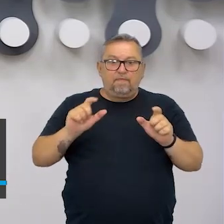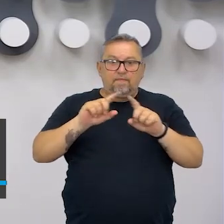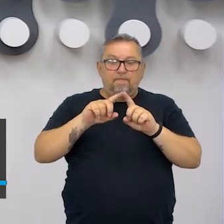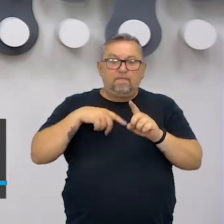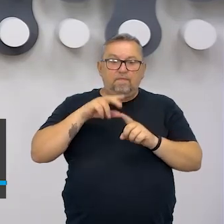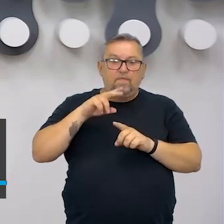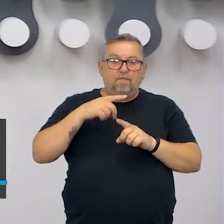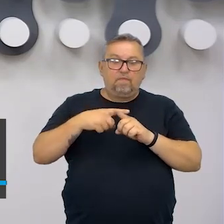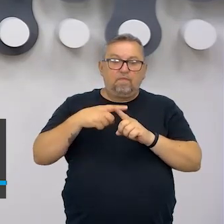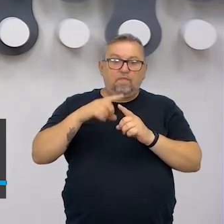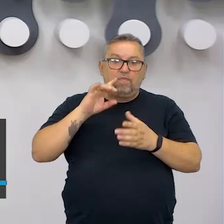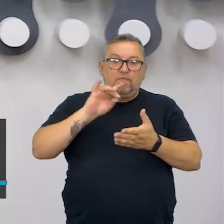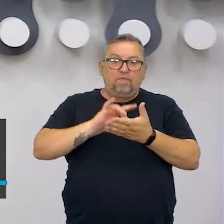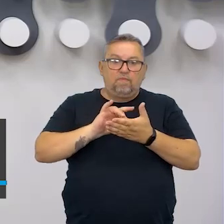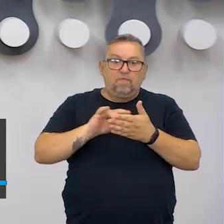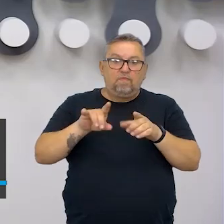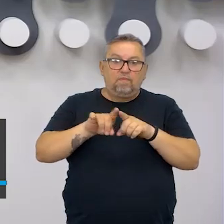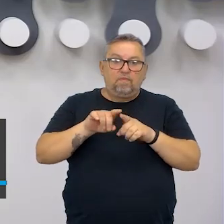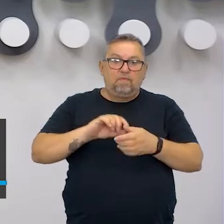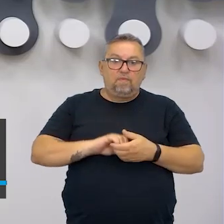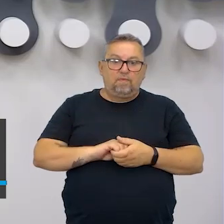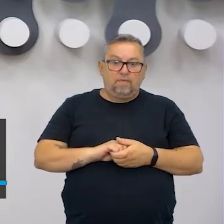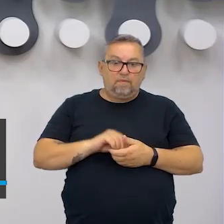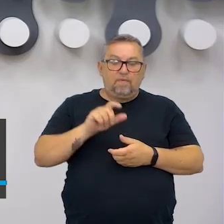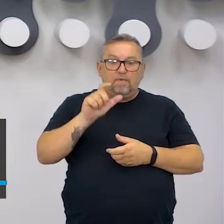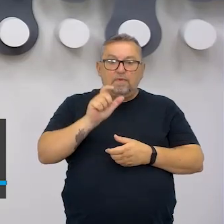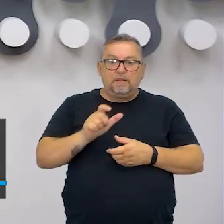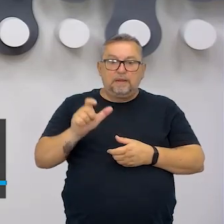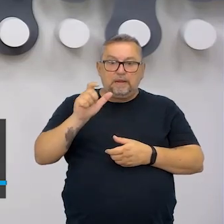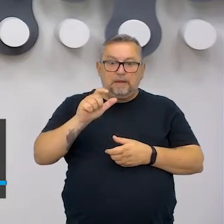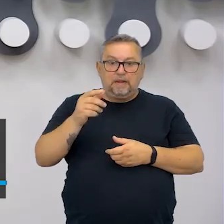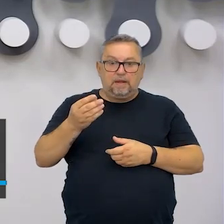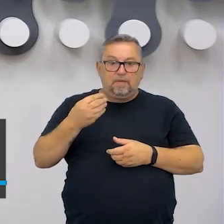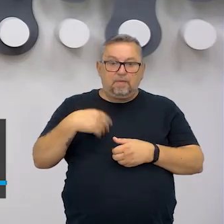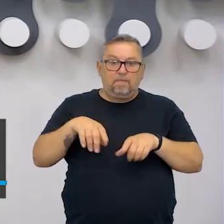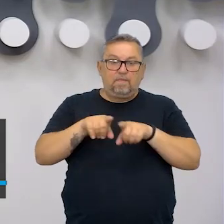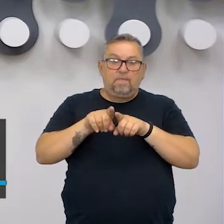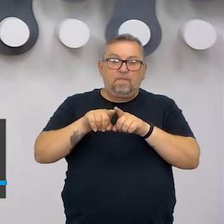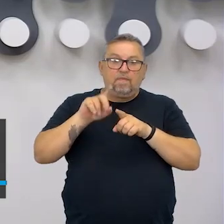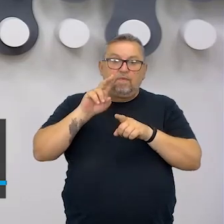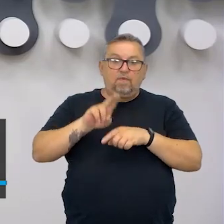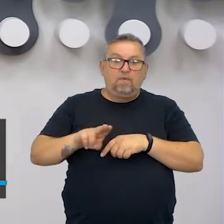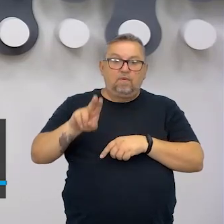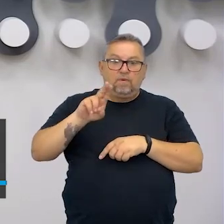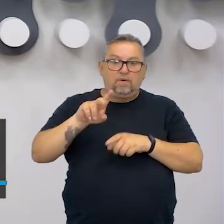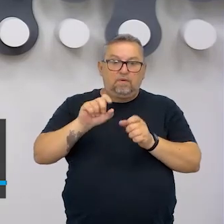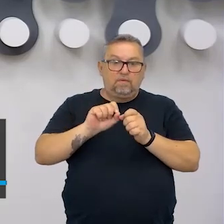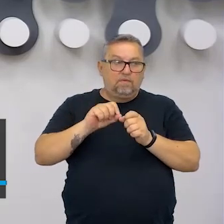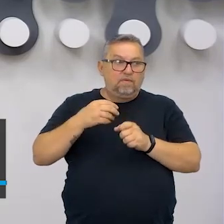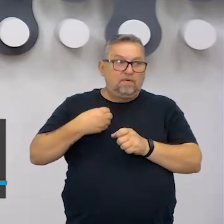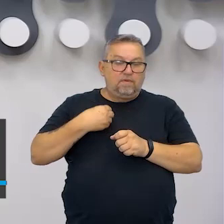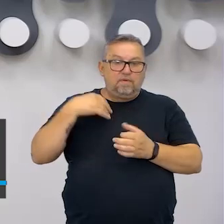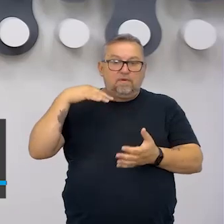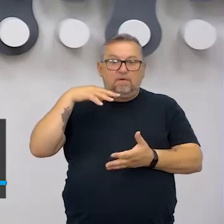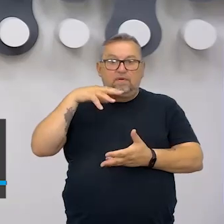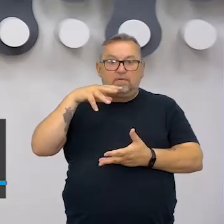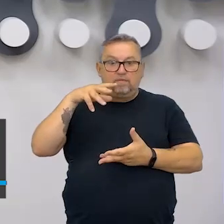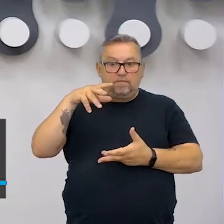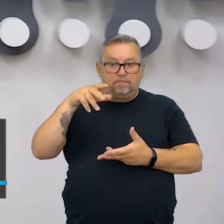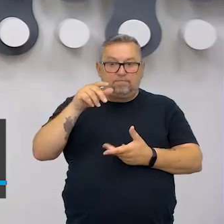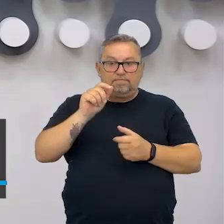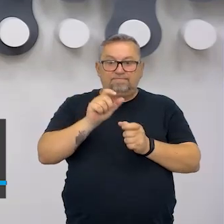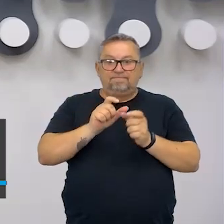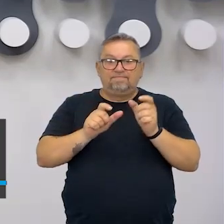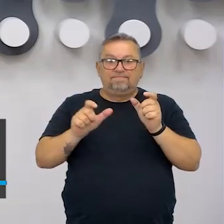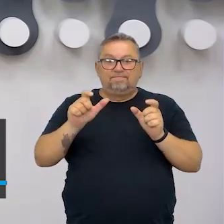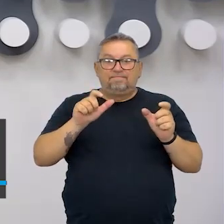falo, que tem uma realidade também, né? E essas palavras, então, eu vou utilizando e vou vivendo esse mundo dessas palavras, né?